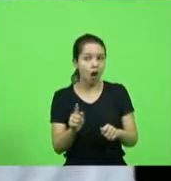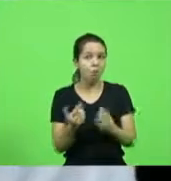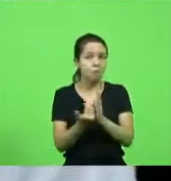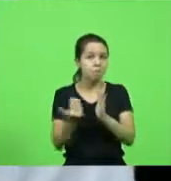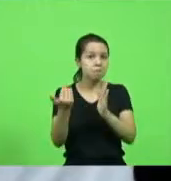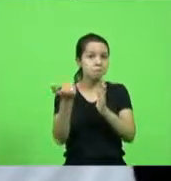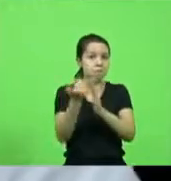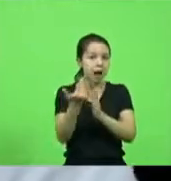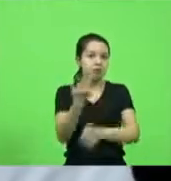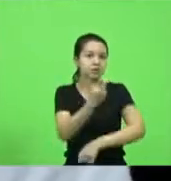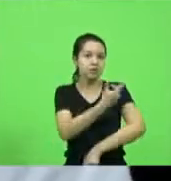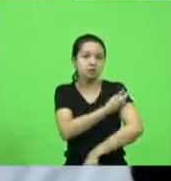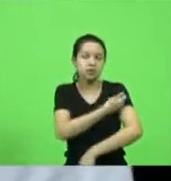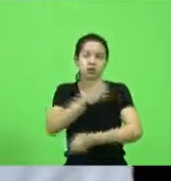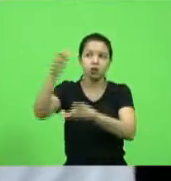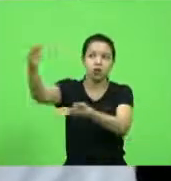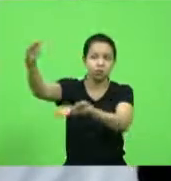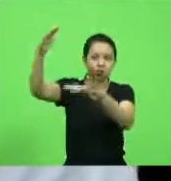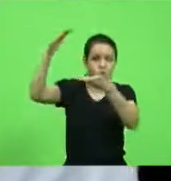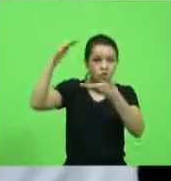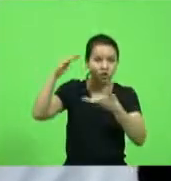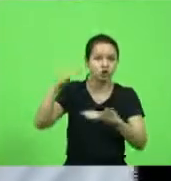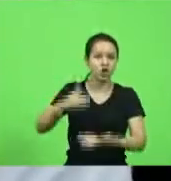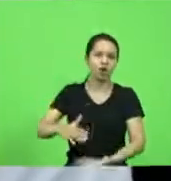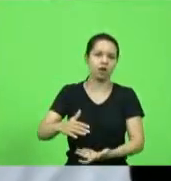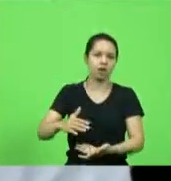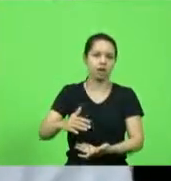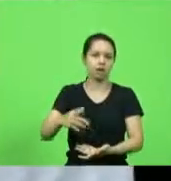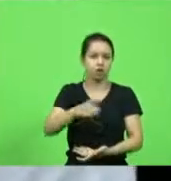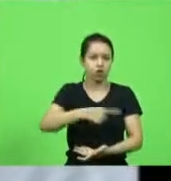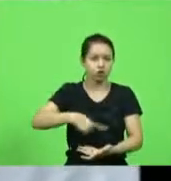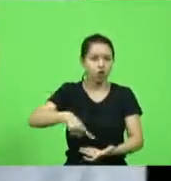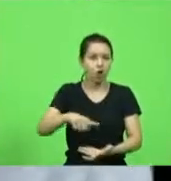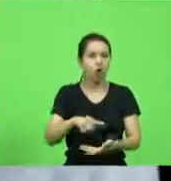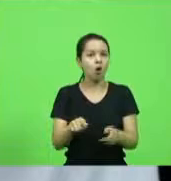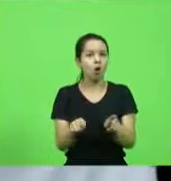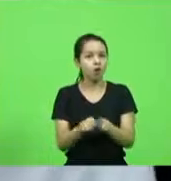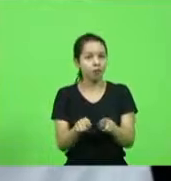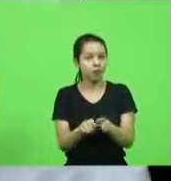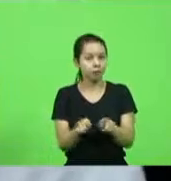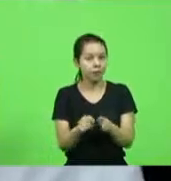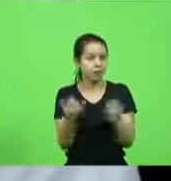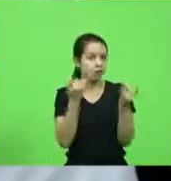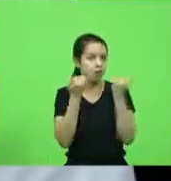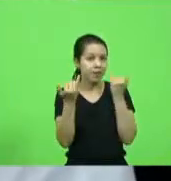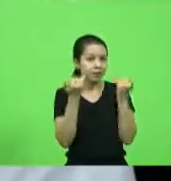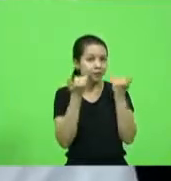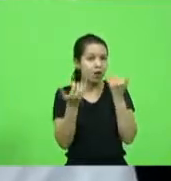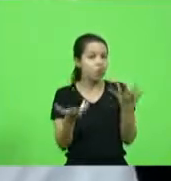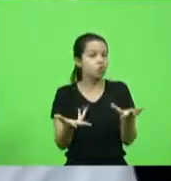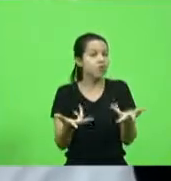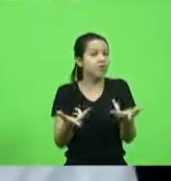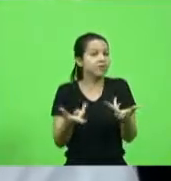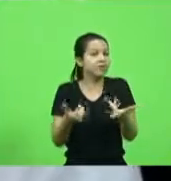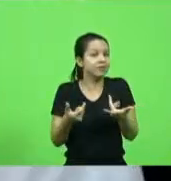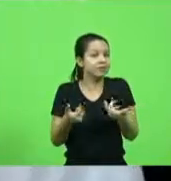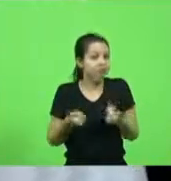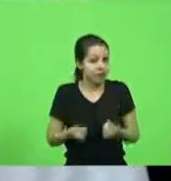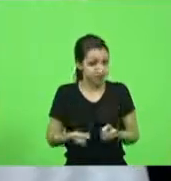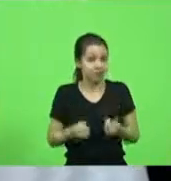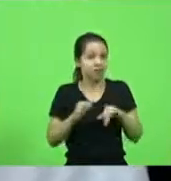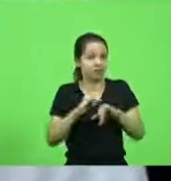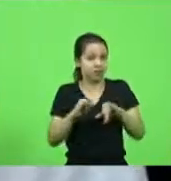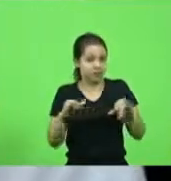a gente possa oferecer uma informação de qualidade, inclusive a respeito